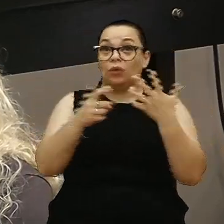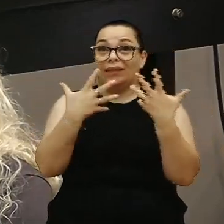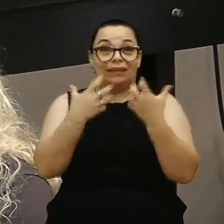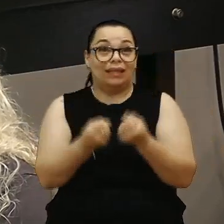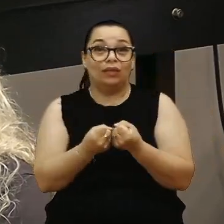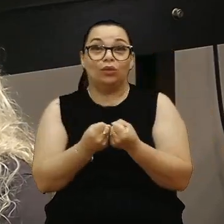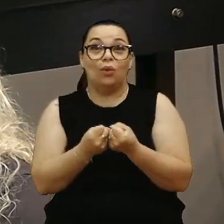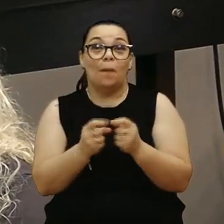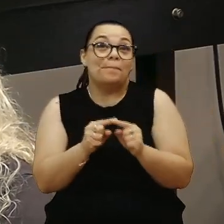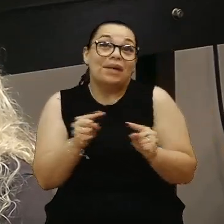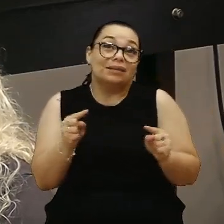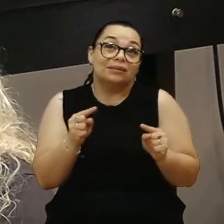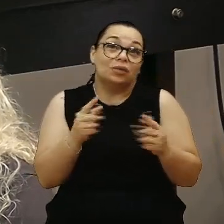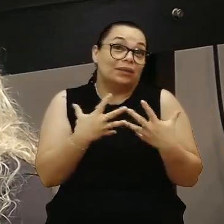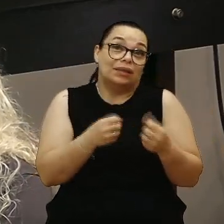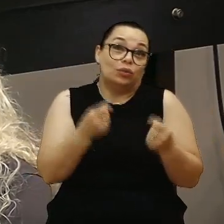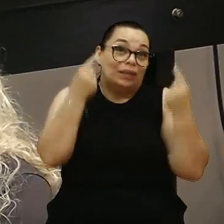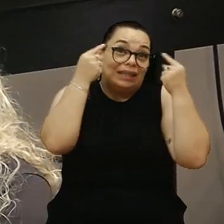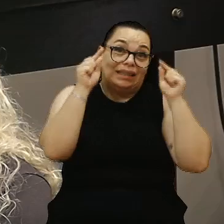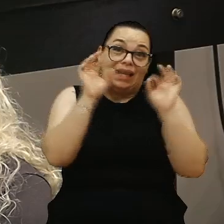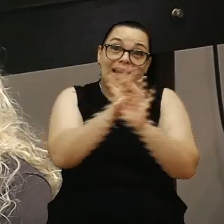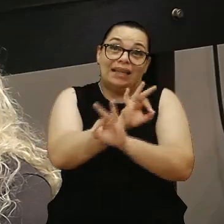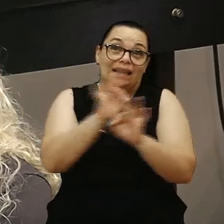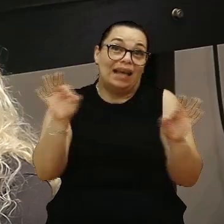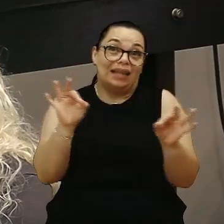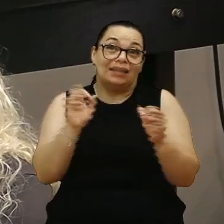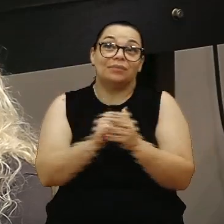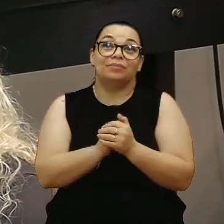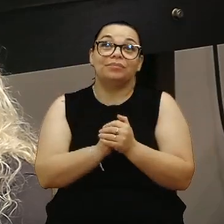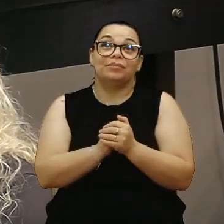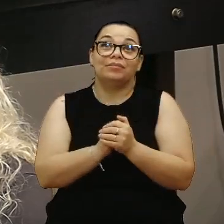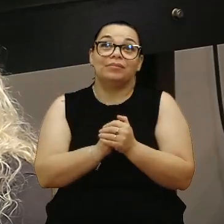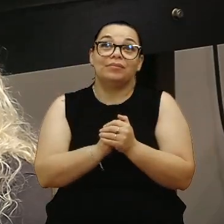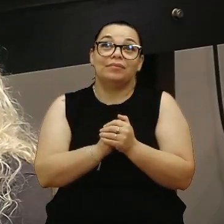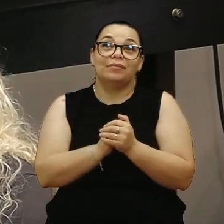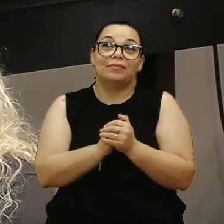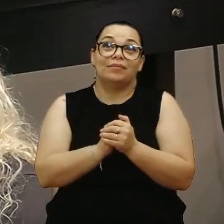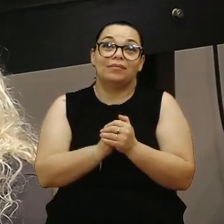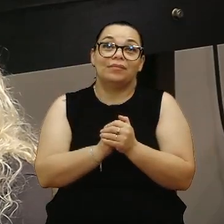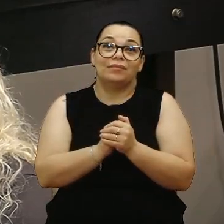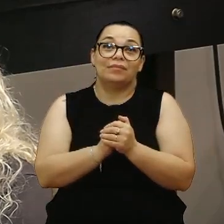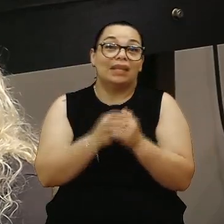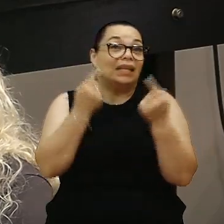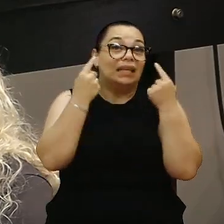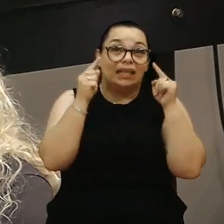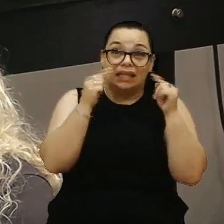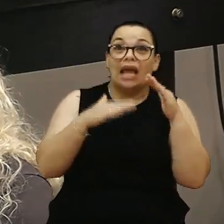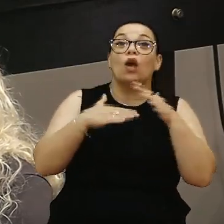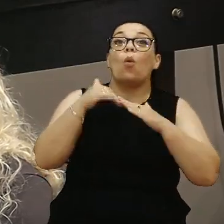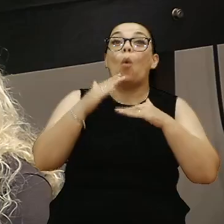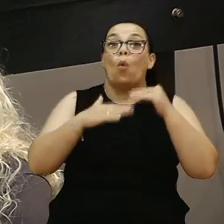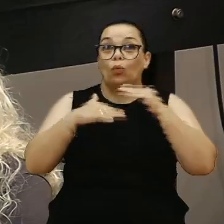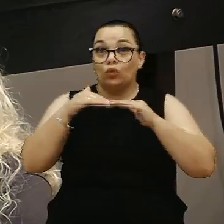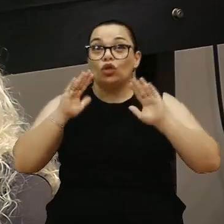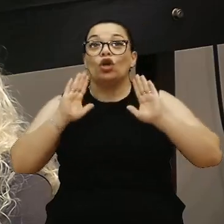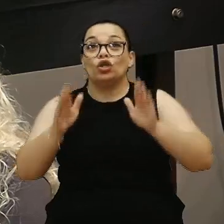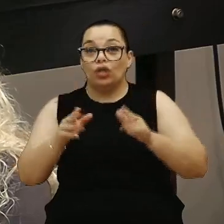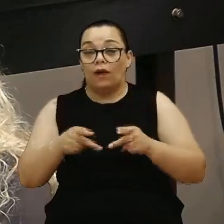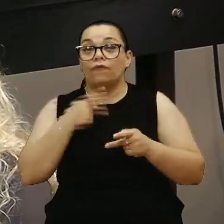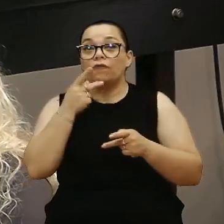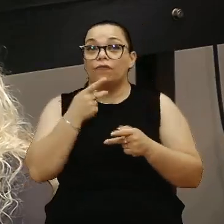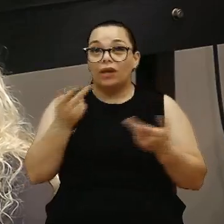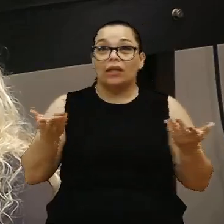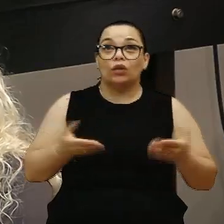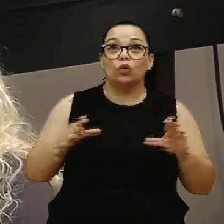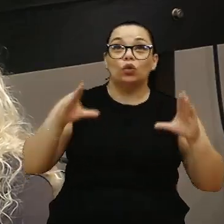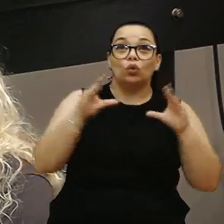sempre, não aceitou nenhuma ideia da oposição, mesmo que seja, né, ideias construtivas, como já foi citado na noite de hoje,